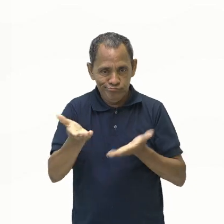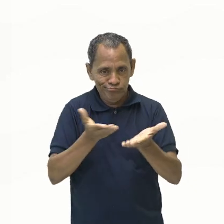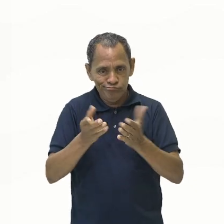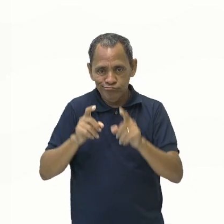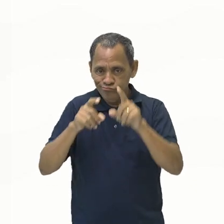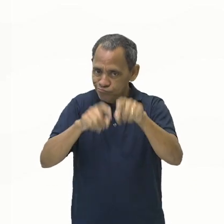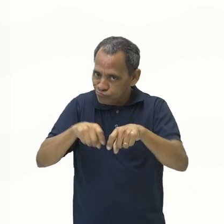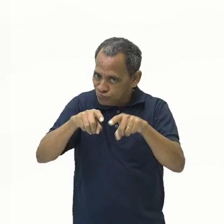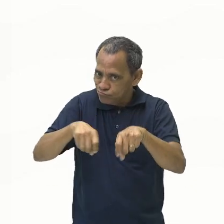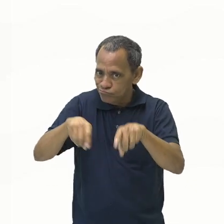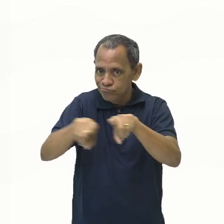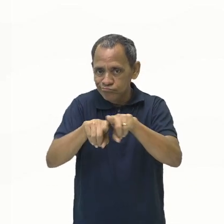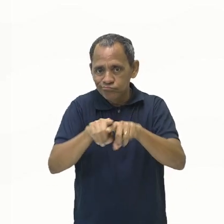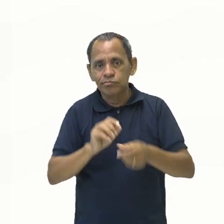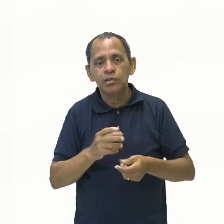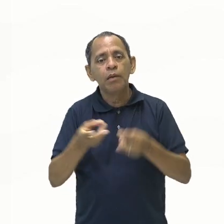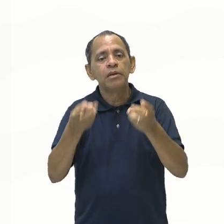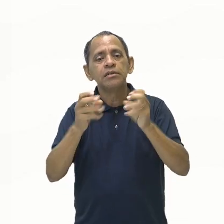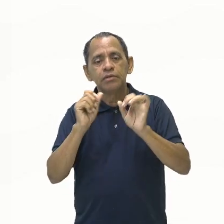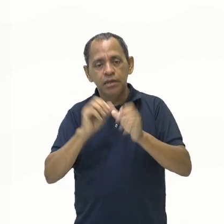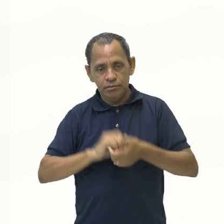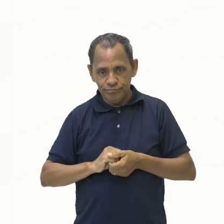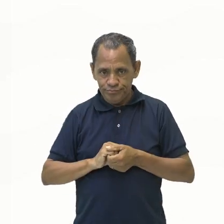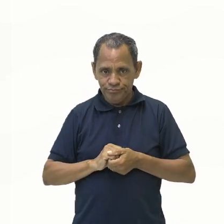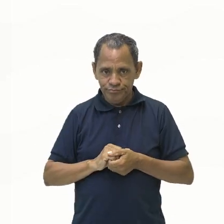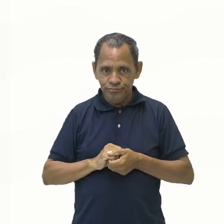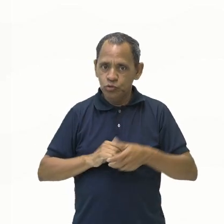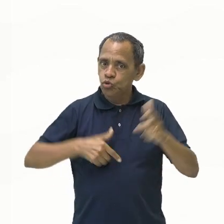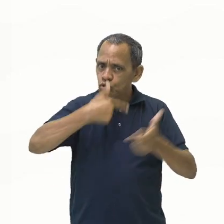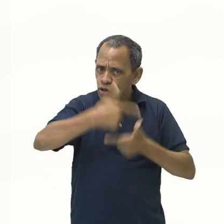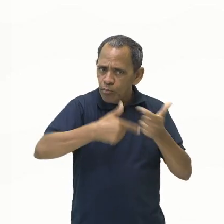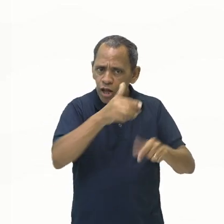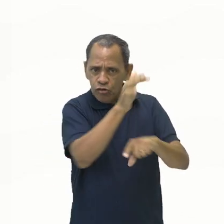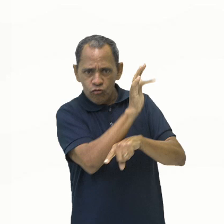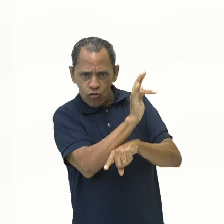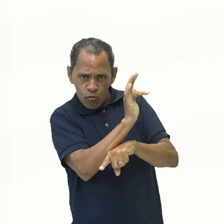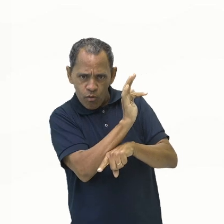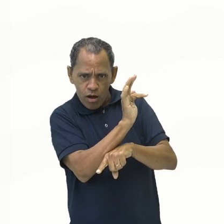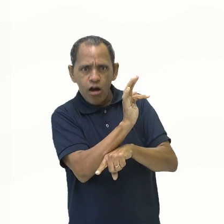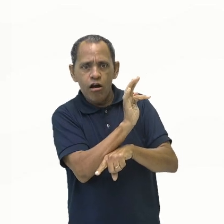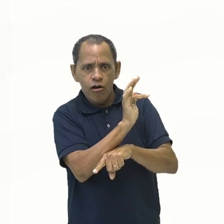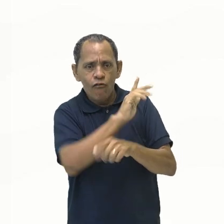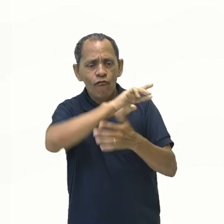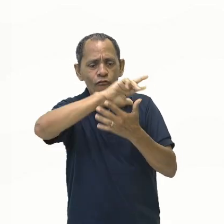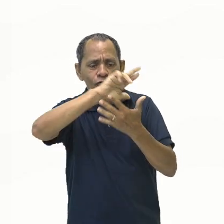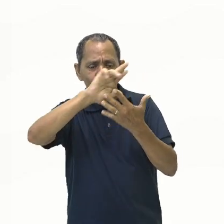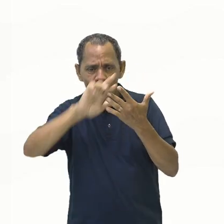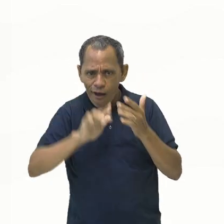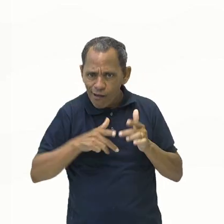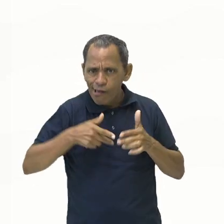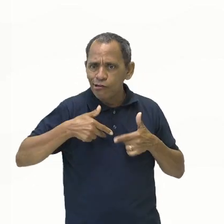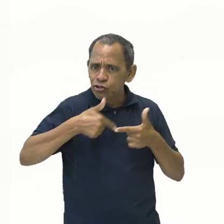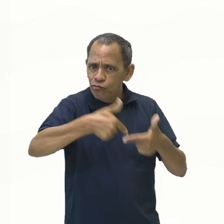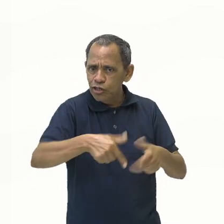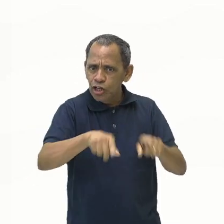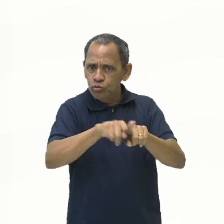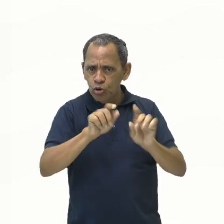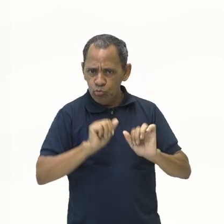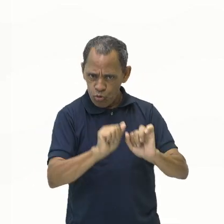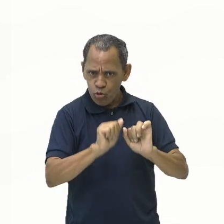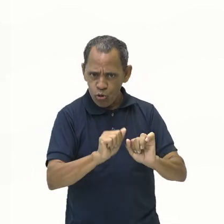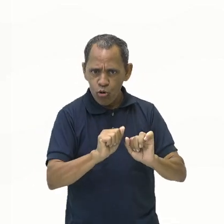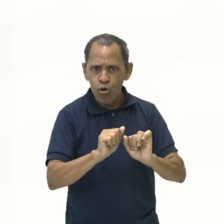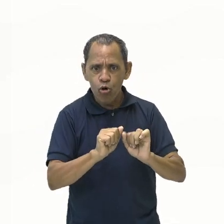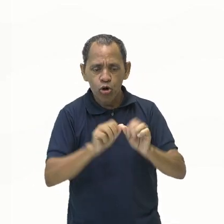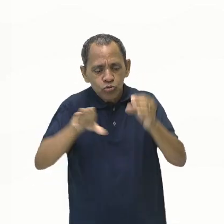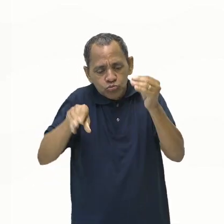Então, percebam que aqui no trabalho formal, várias atividades elas podem ser